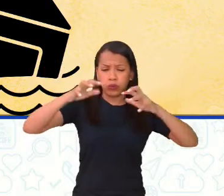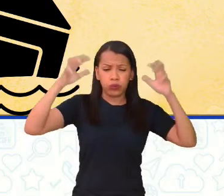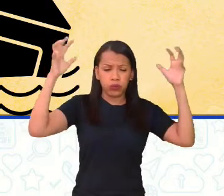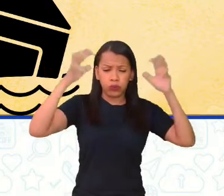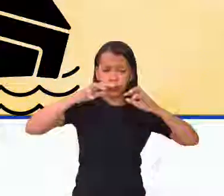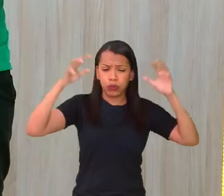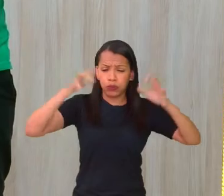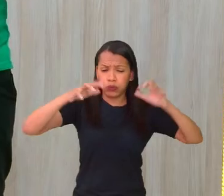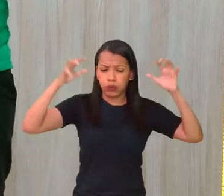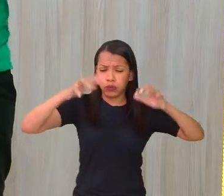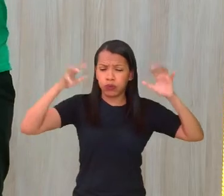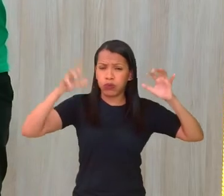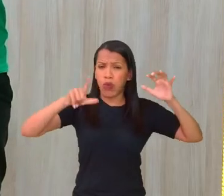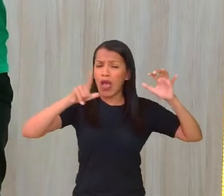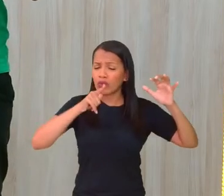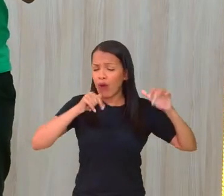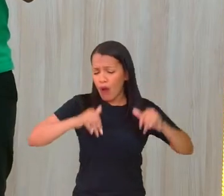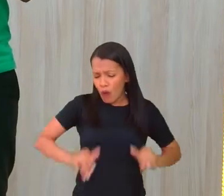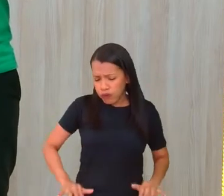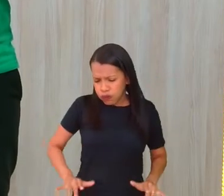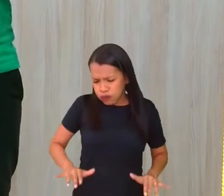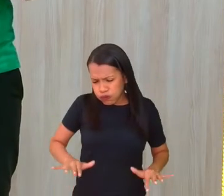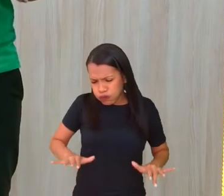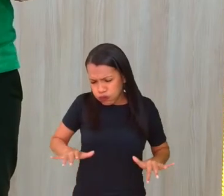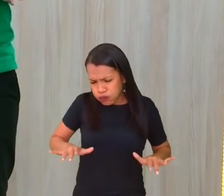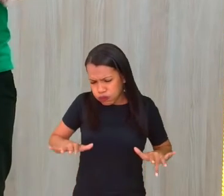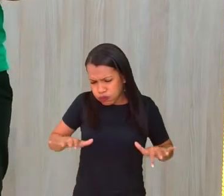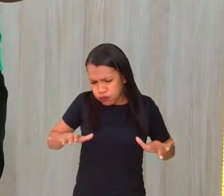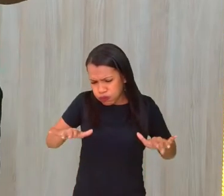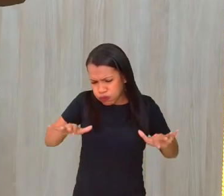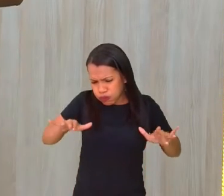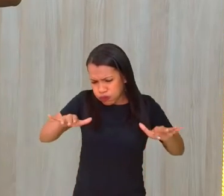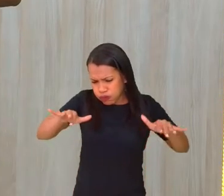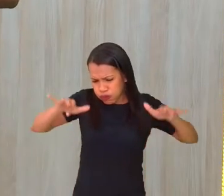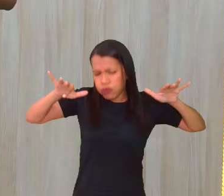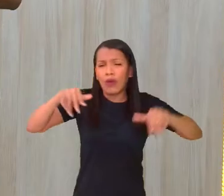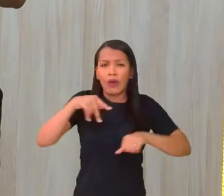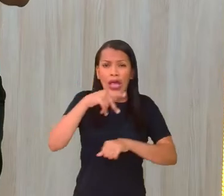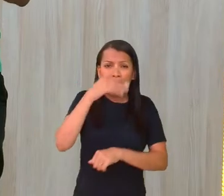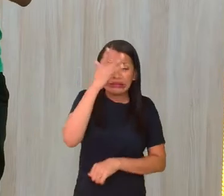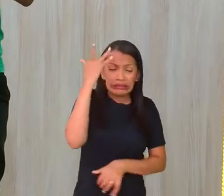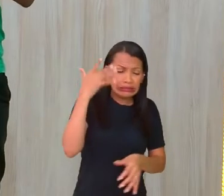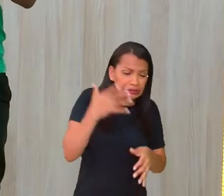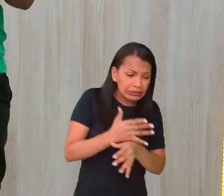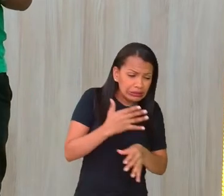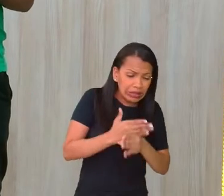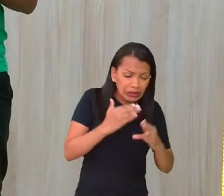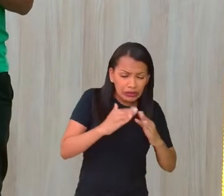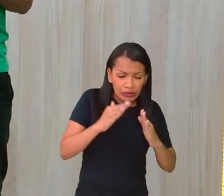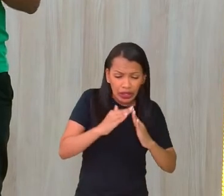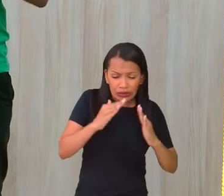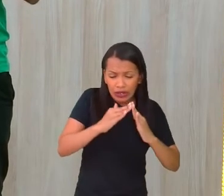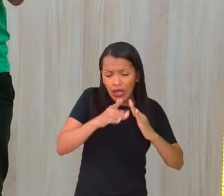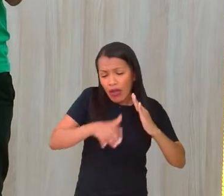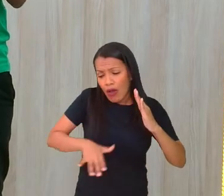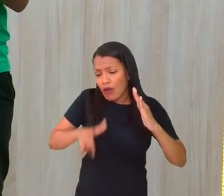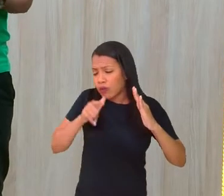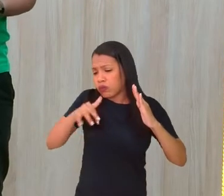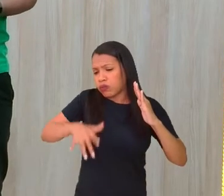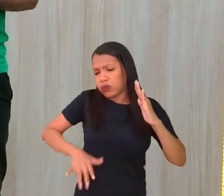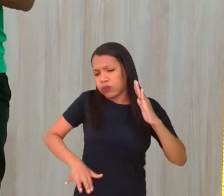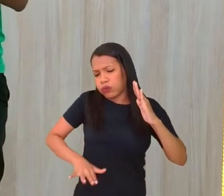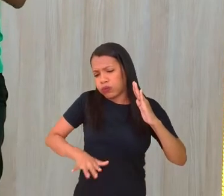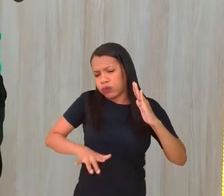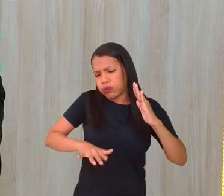tipo, boa parte do país está embaixo d'água, professor Gilson. Né? Então, é um país que tem um nível